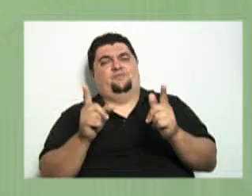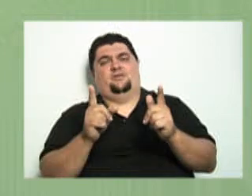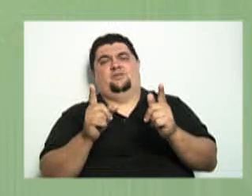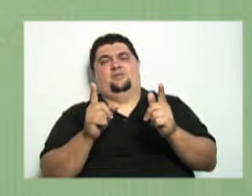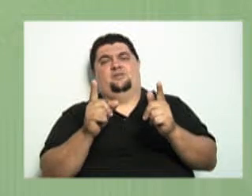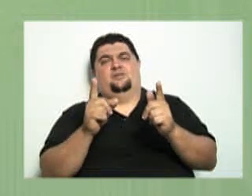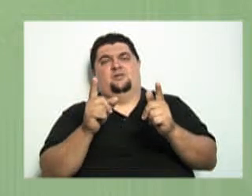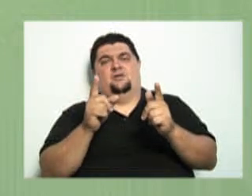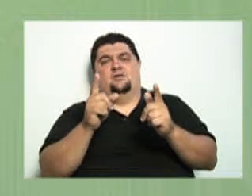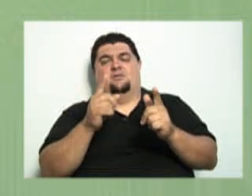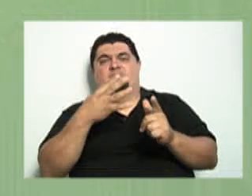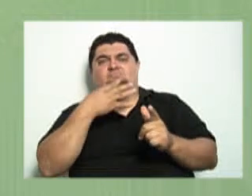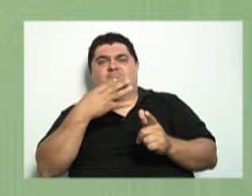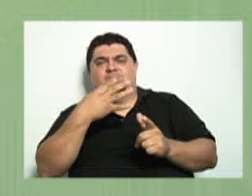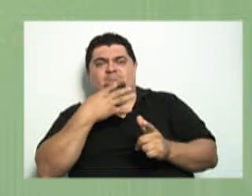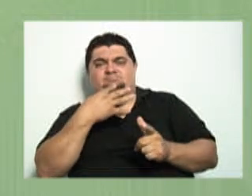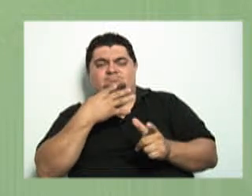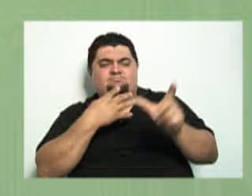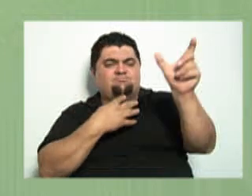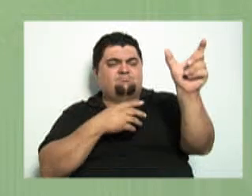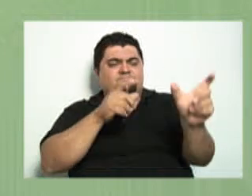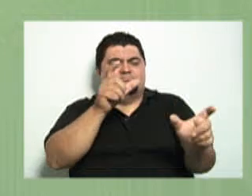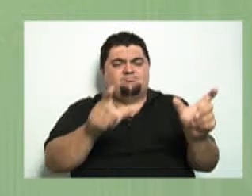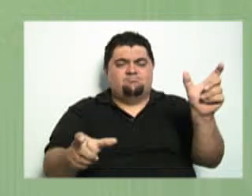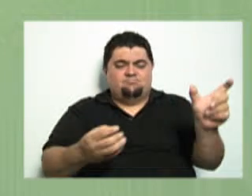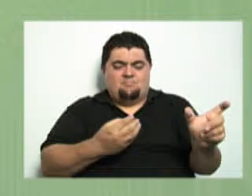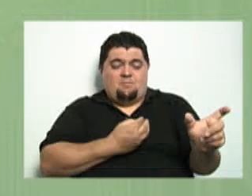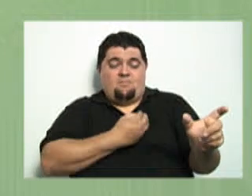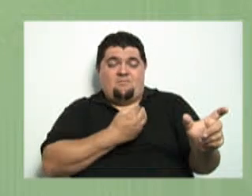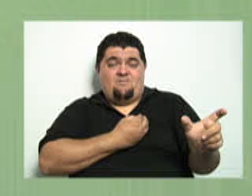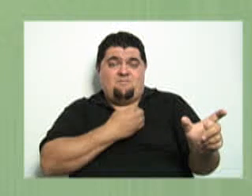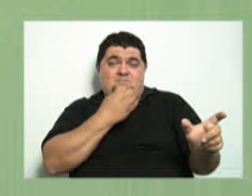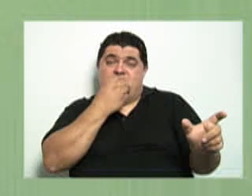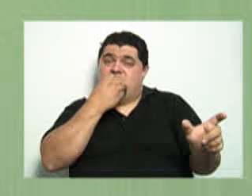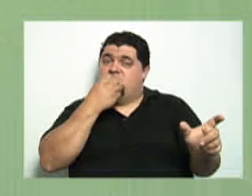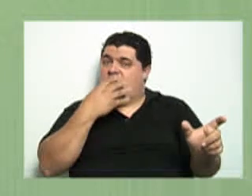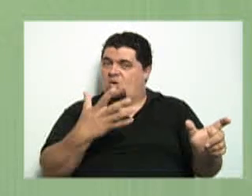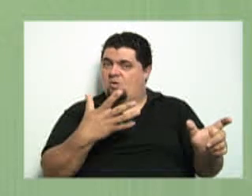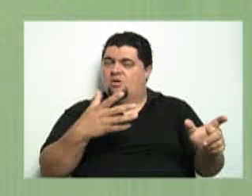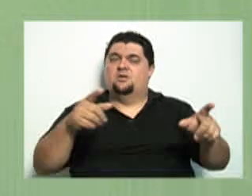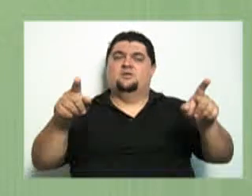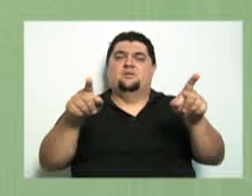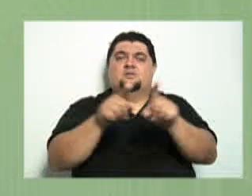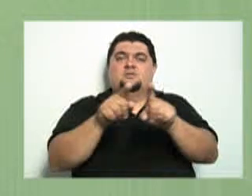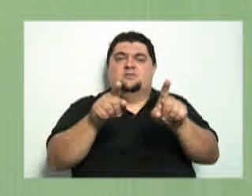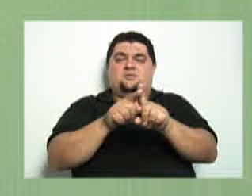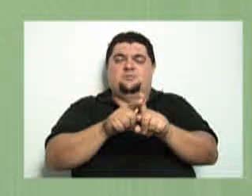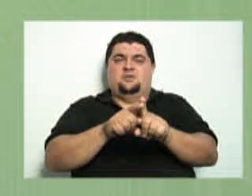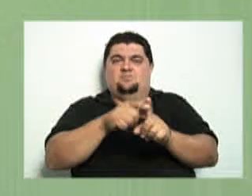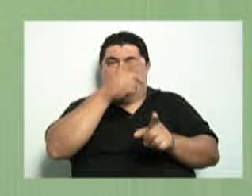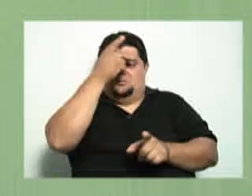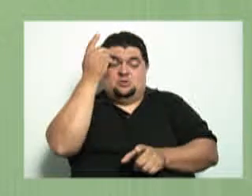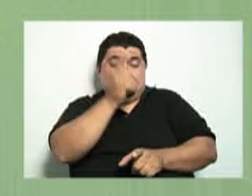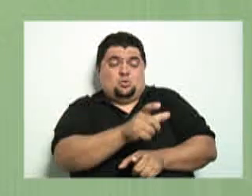questão da qualidade de vida e a questão de